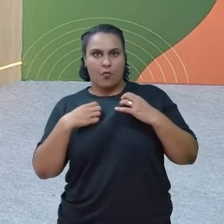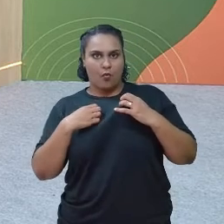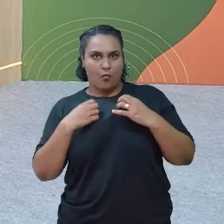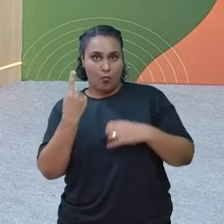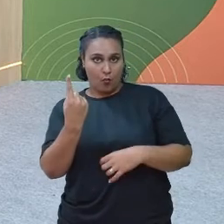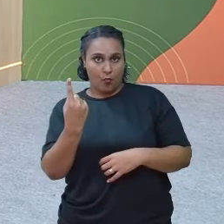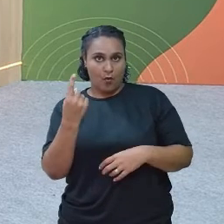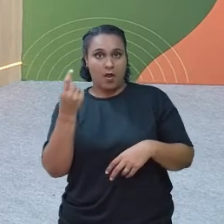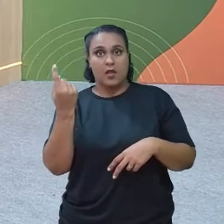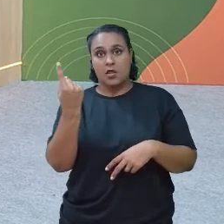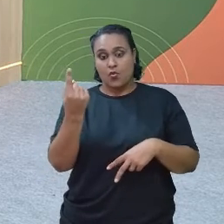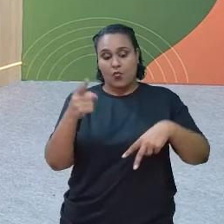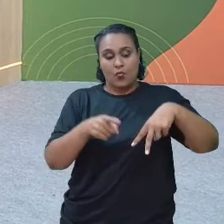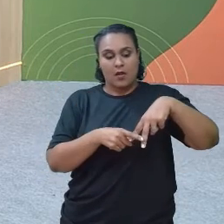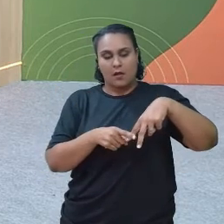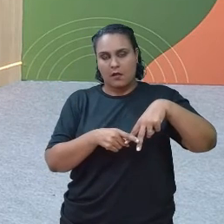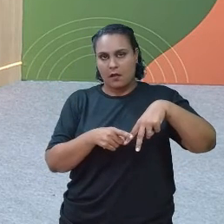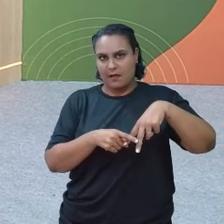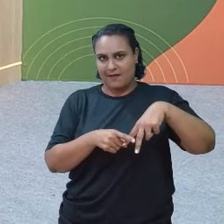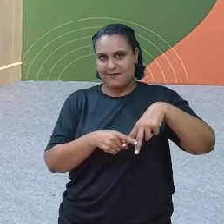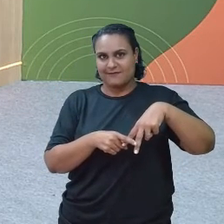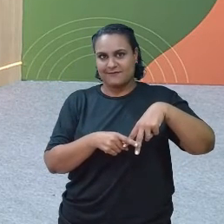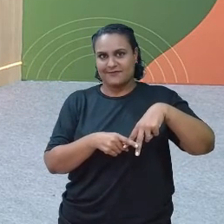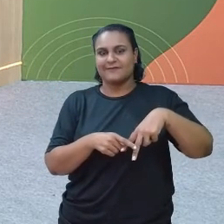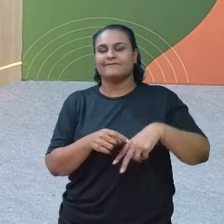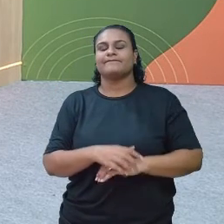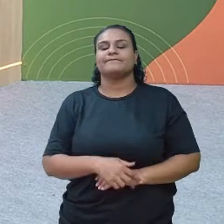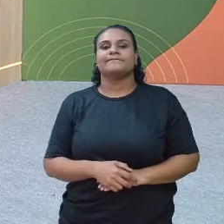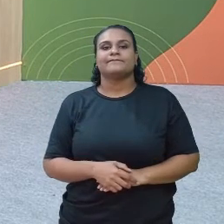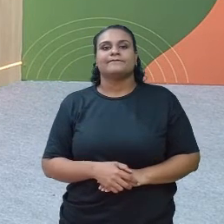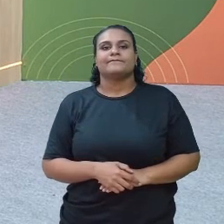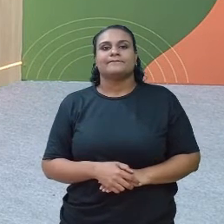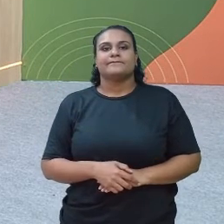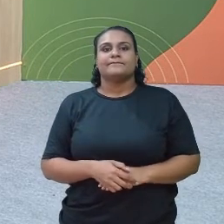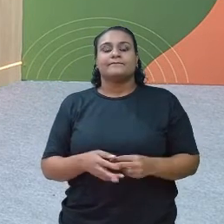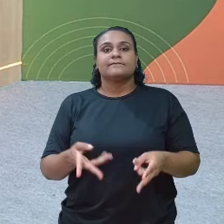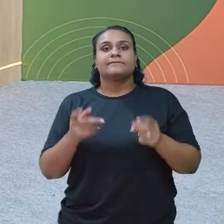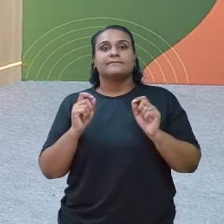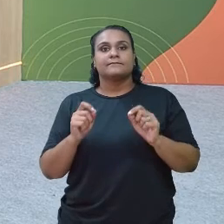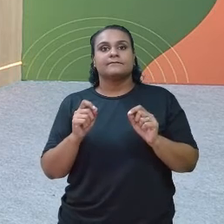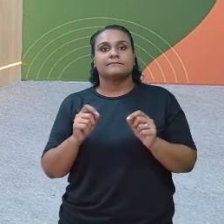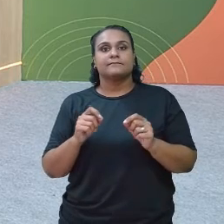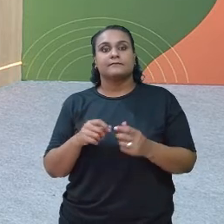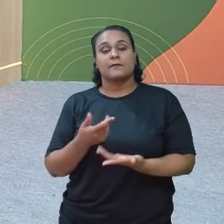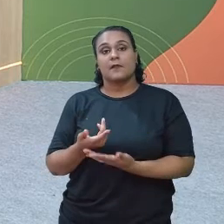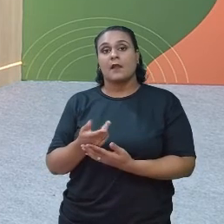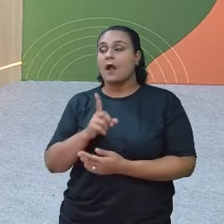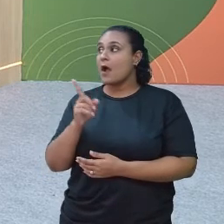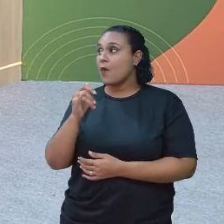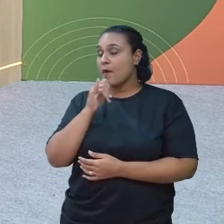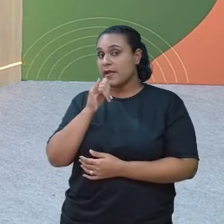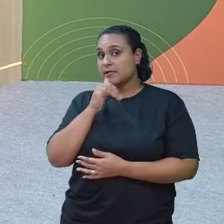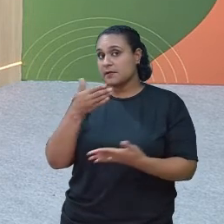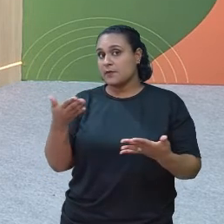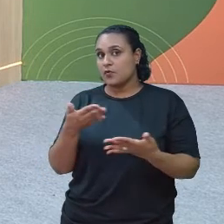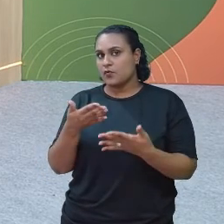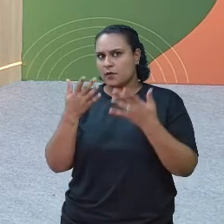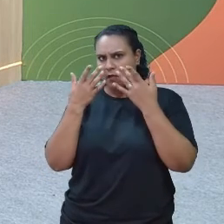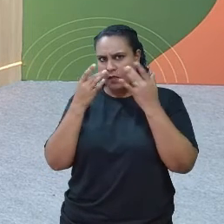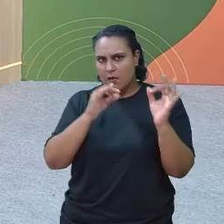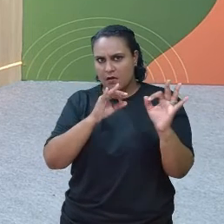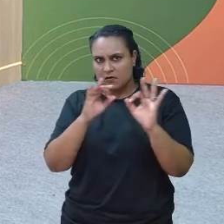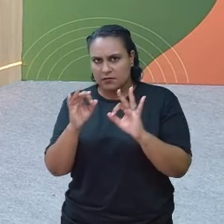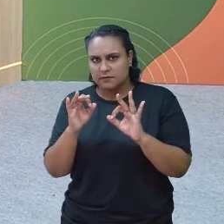4 blusas e uma dessas 3 calças. Perceba que esse segundo exemplo, se você prestou bem atenção no